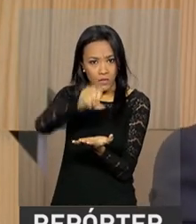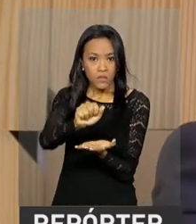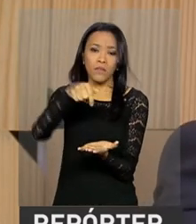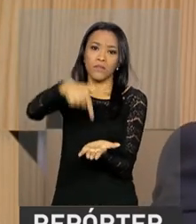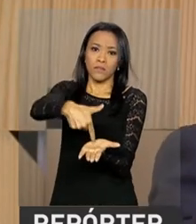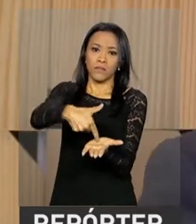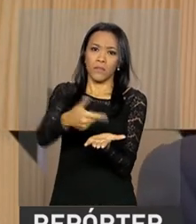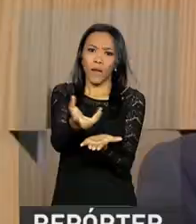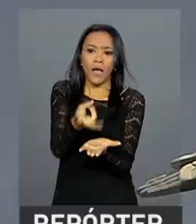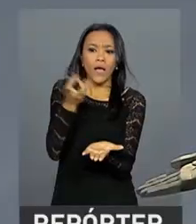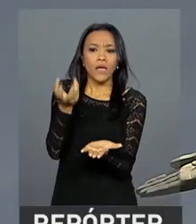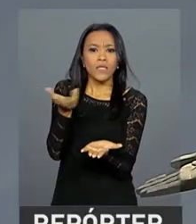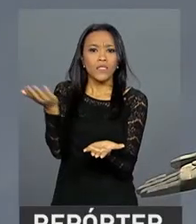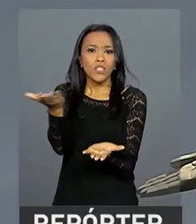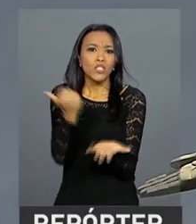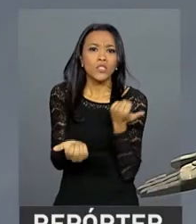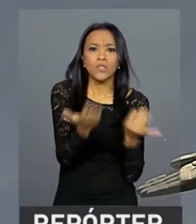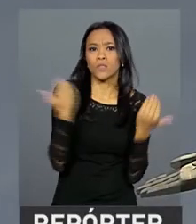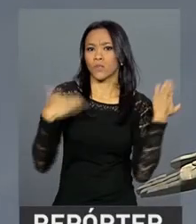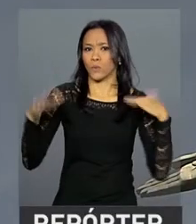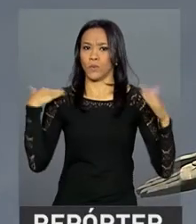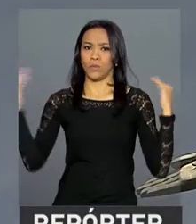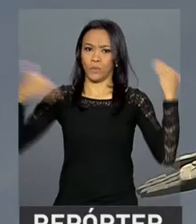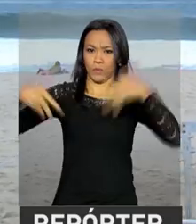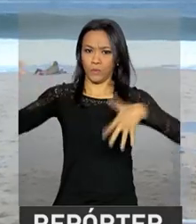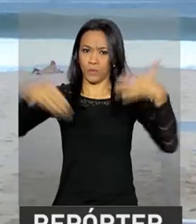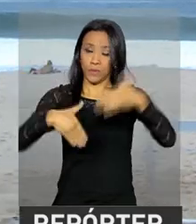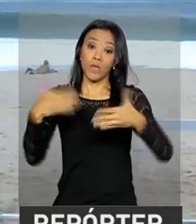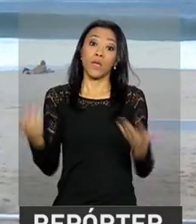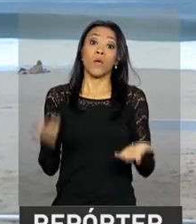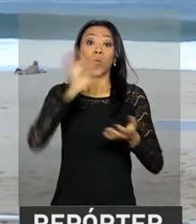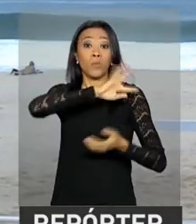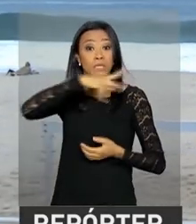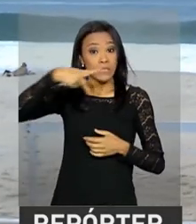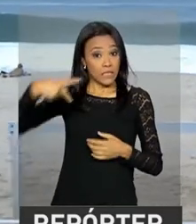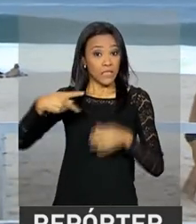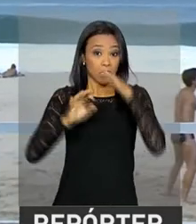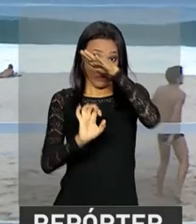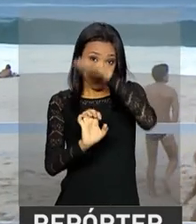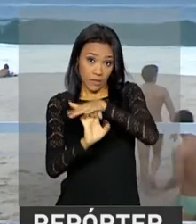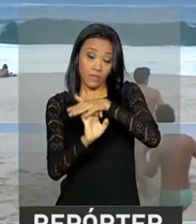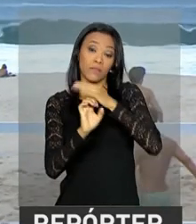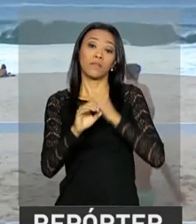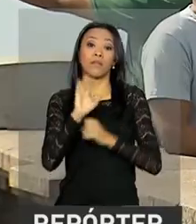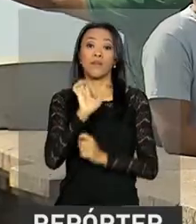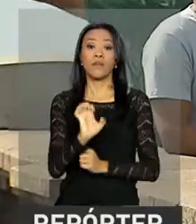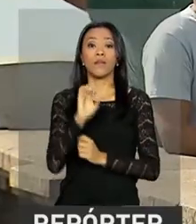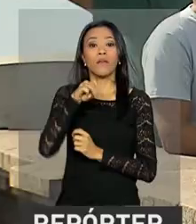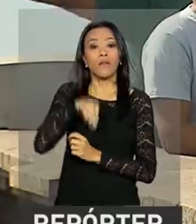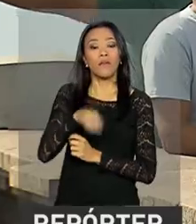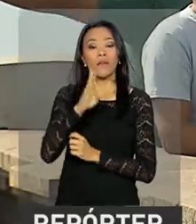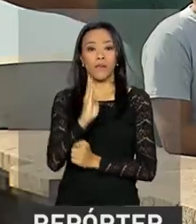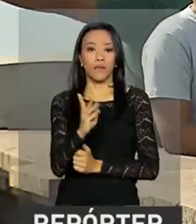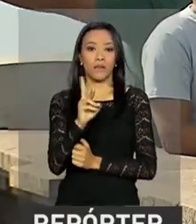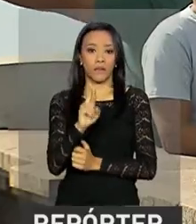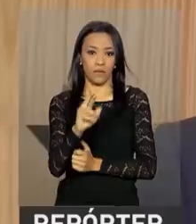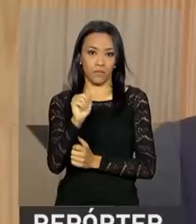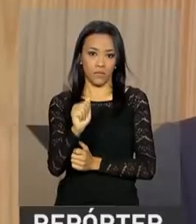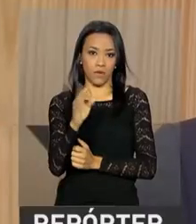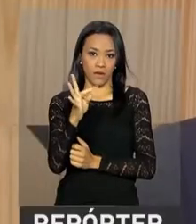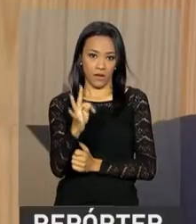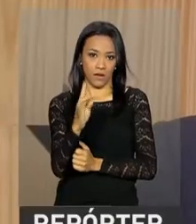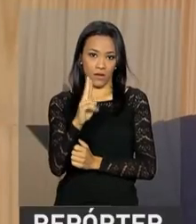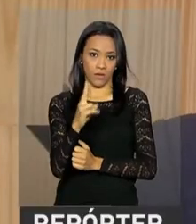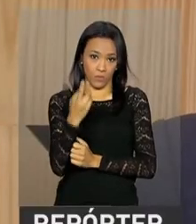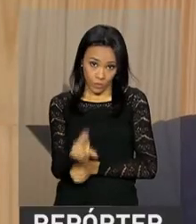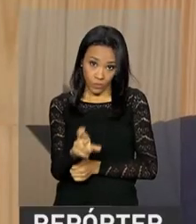captar mais turistas para o presidente da embratur essas medidas são essenciais para estimular o turismo no país o